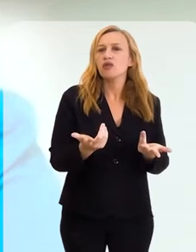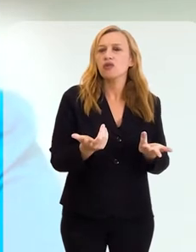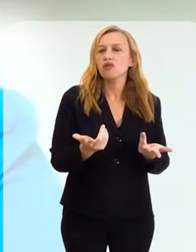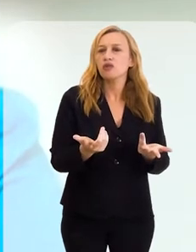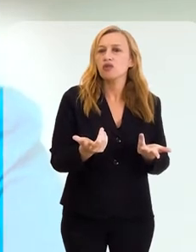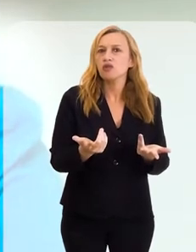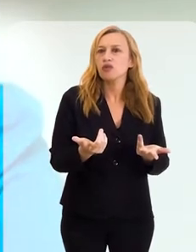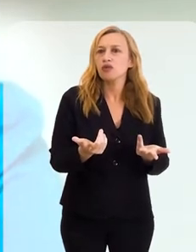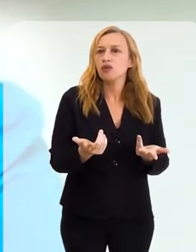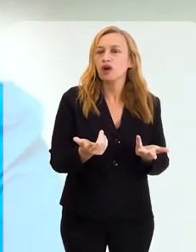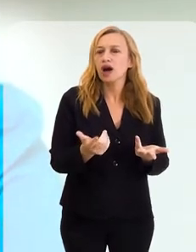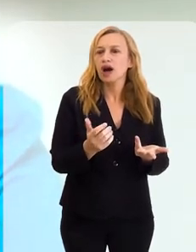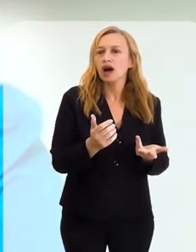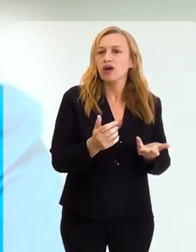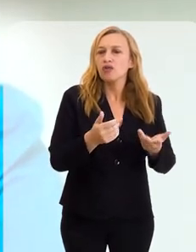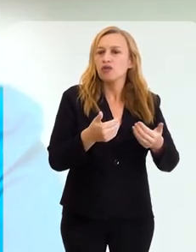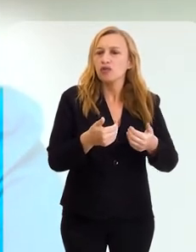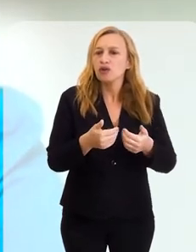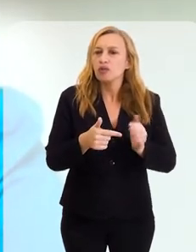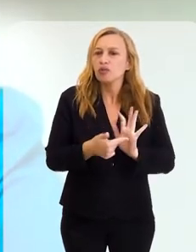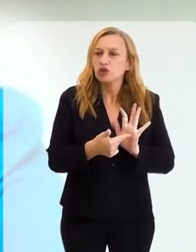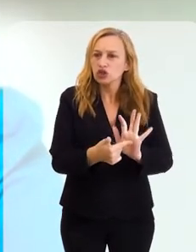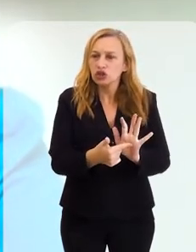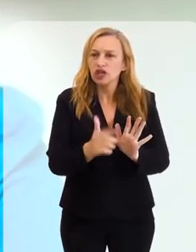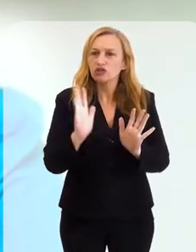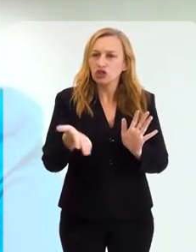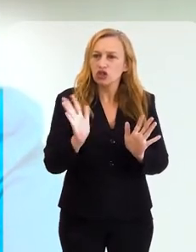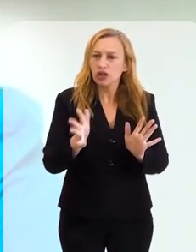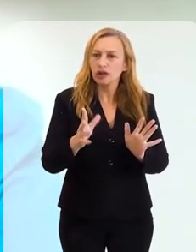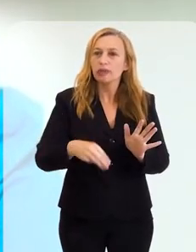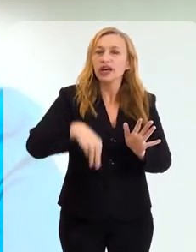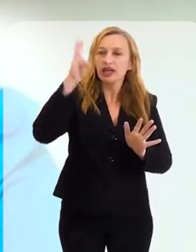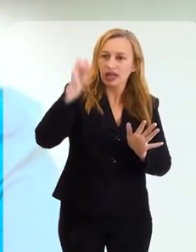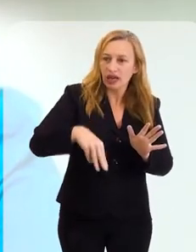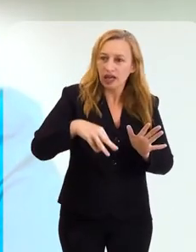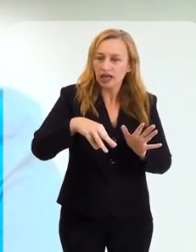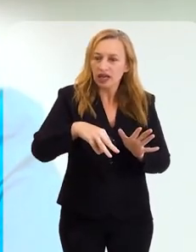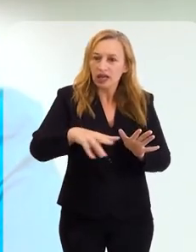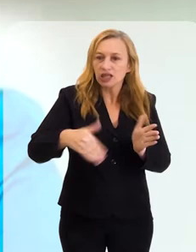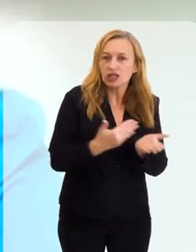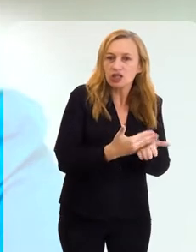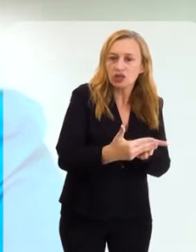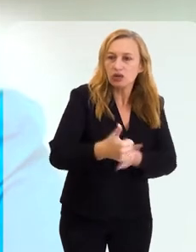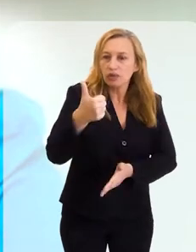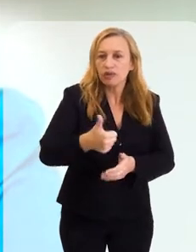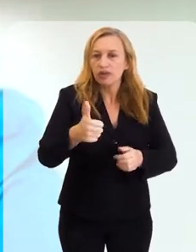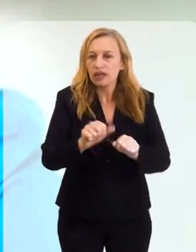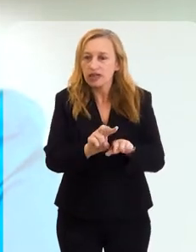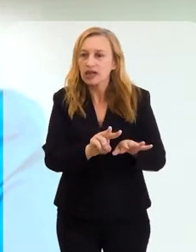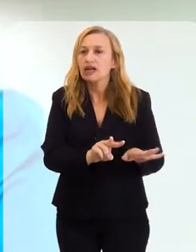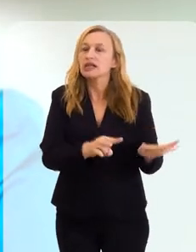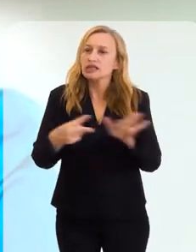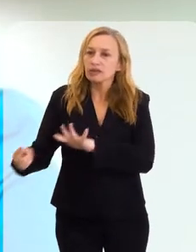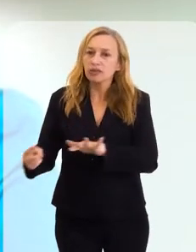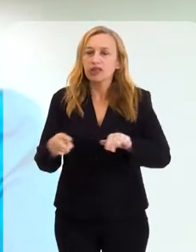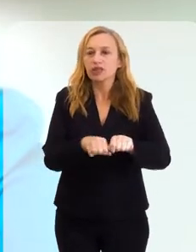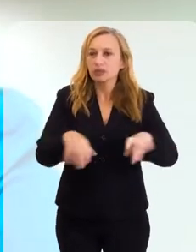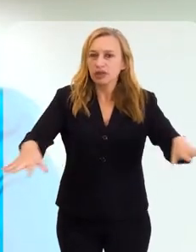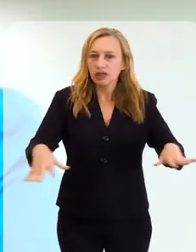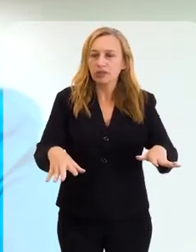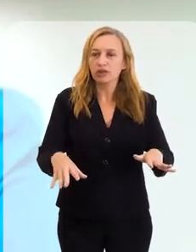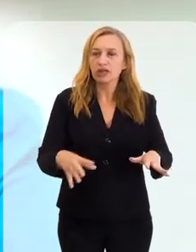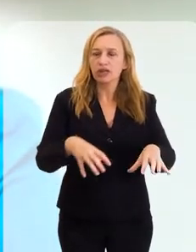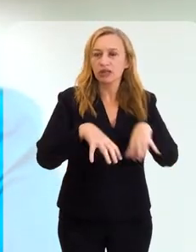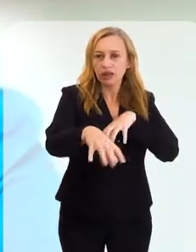menos sistemática, mas ela foi aberta para quem já tivesse ingressado no teletrabalho nas primeiras semanas de pandemia. A